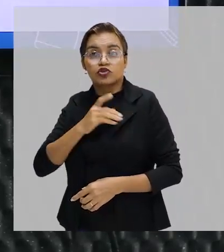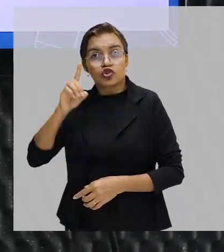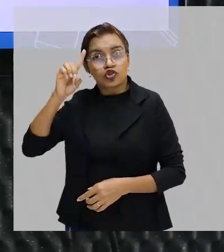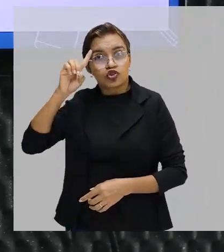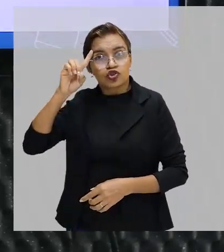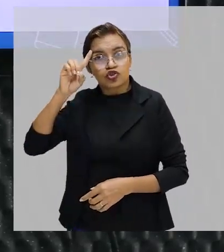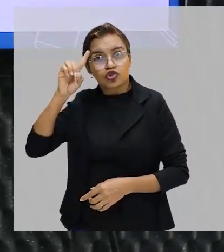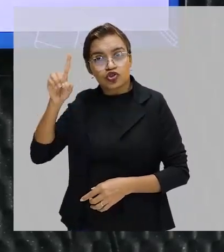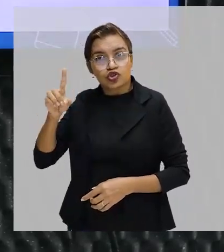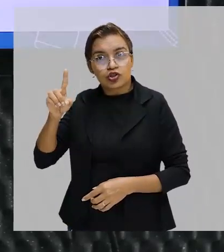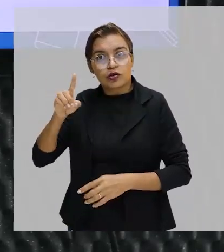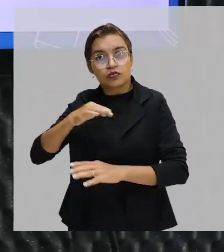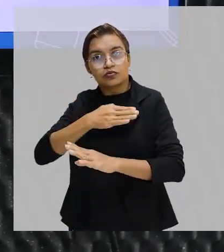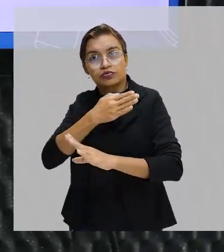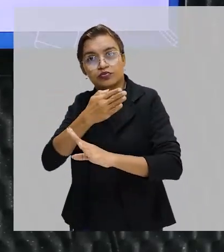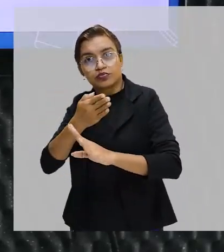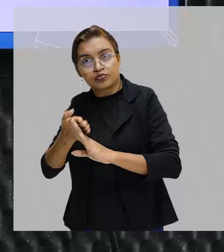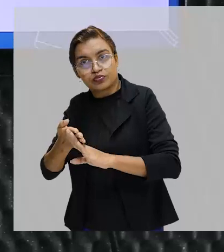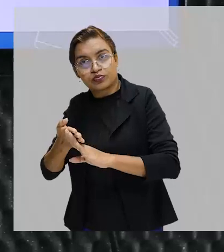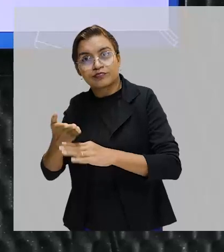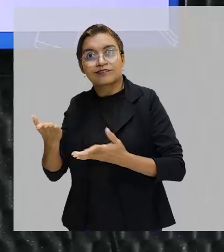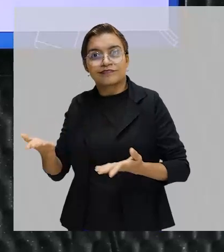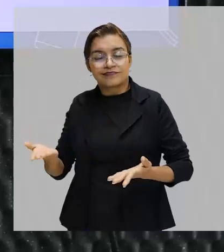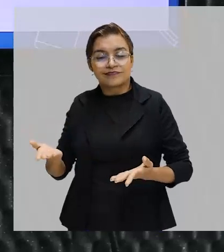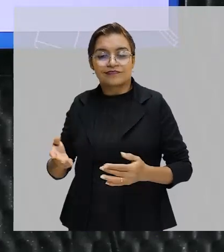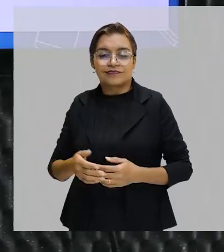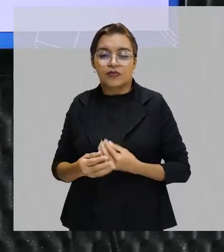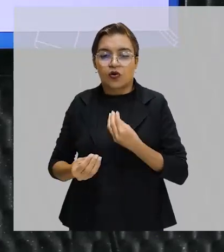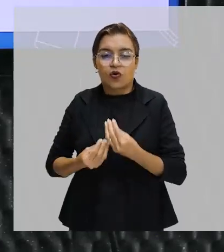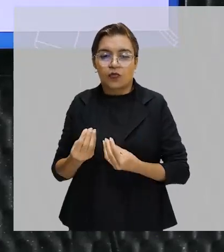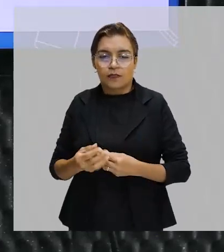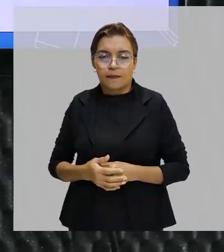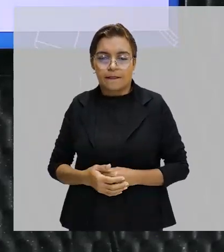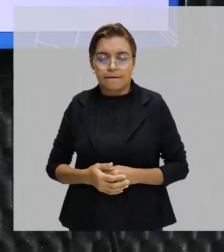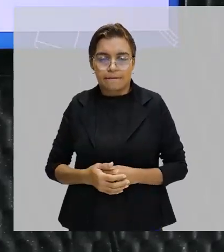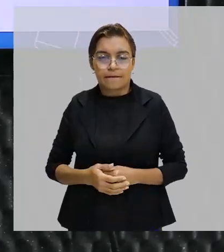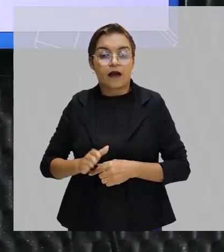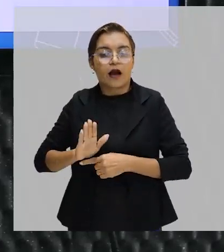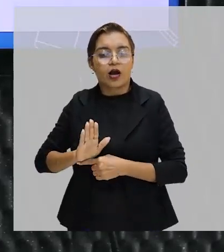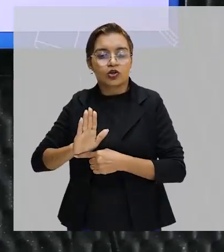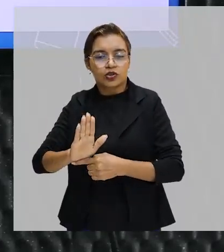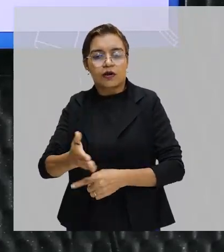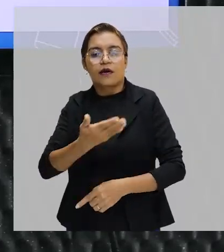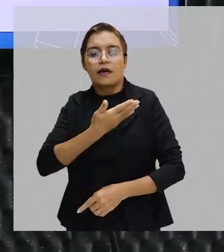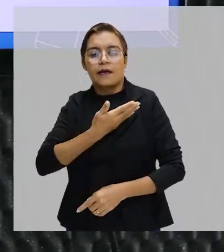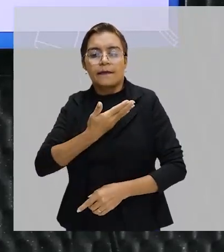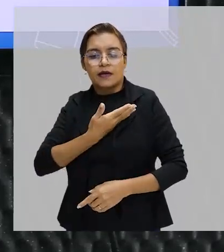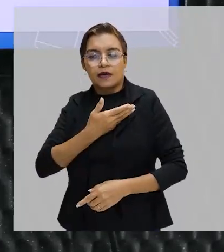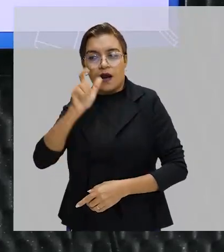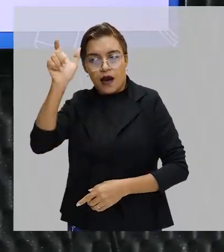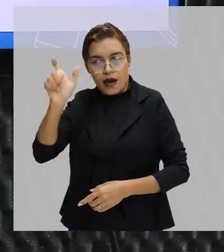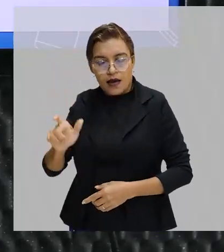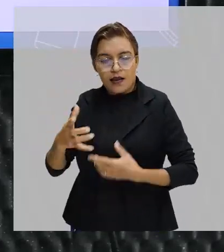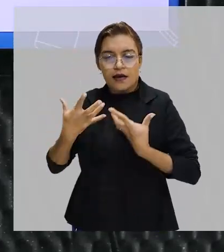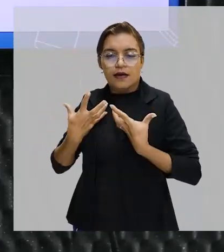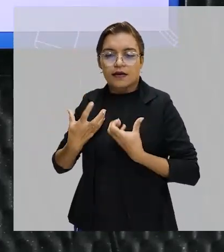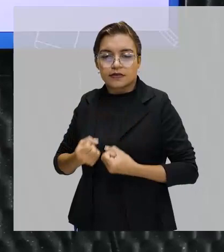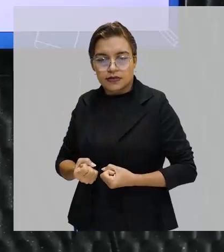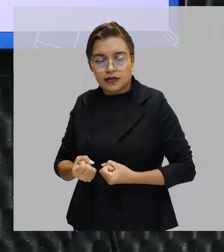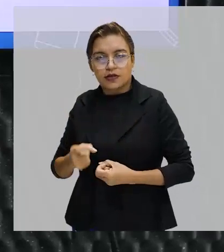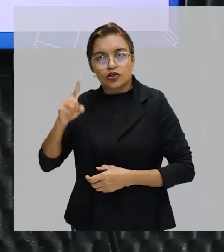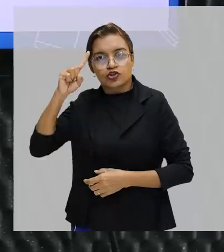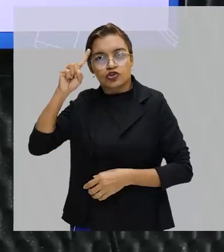passe o sentido correto, aquele que você realmente quer transmitir. Ajudei a colega que estava exausta no final do dia.